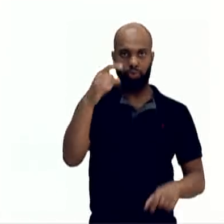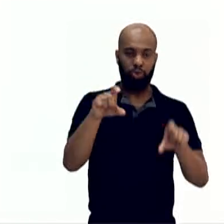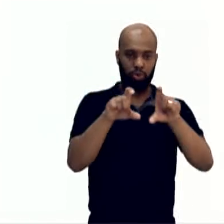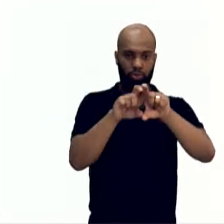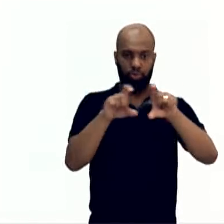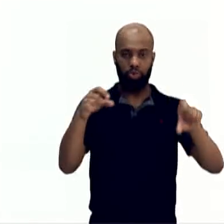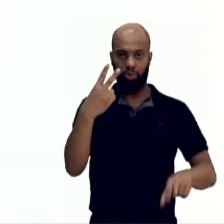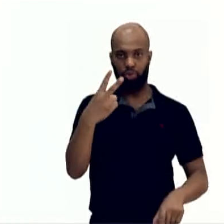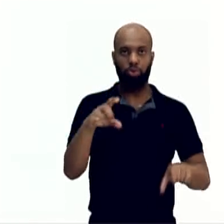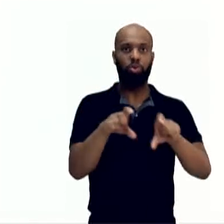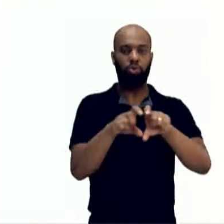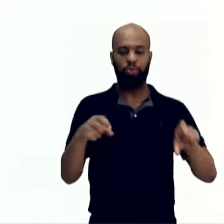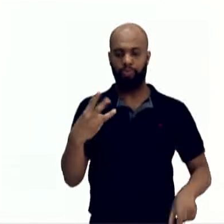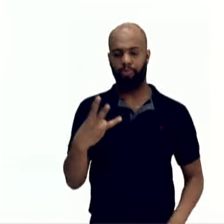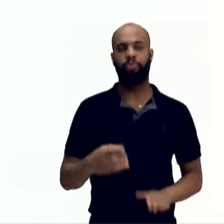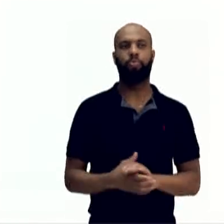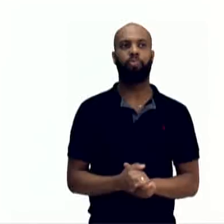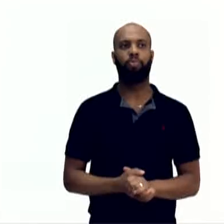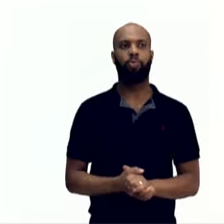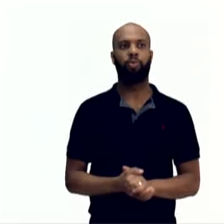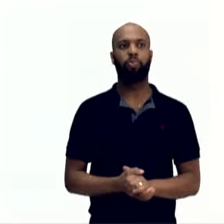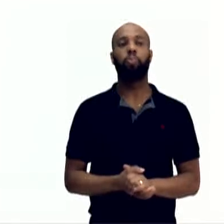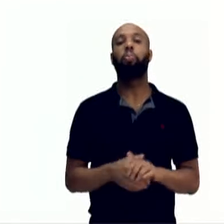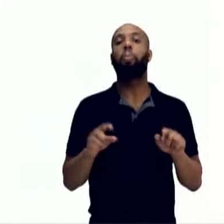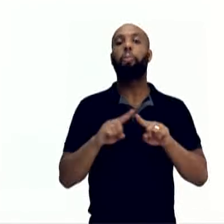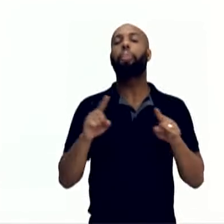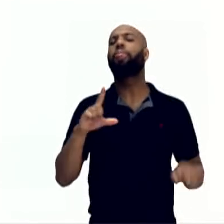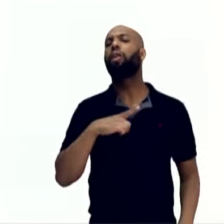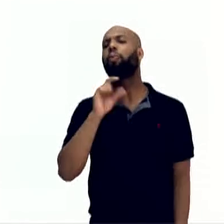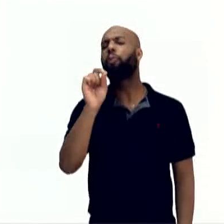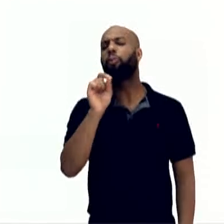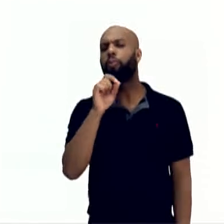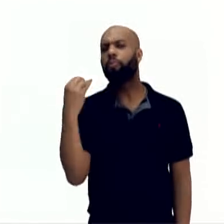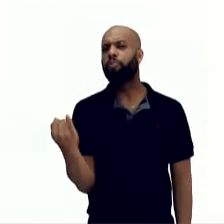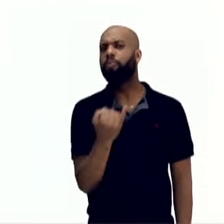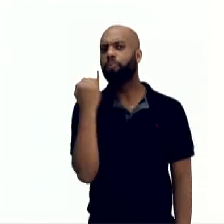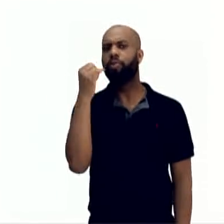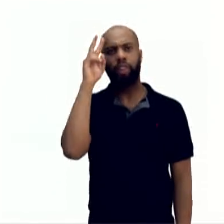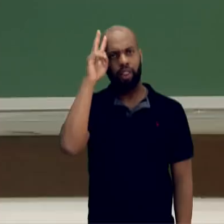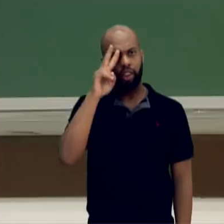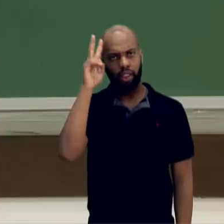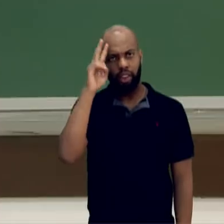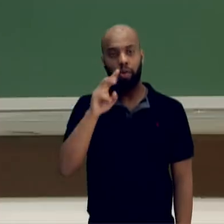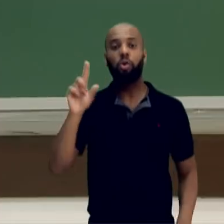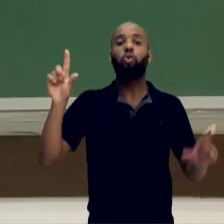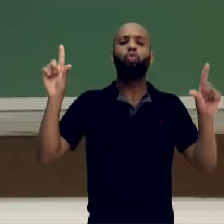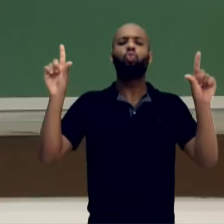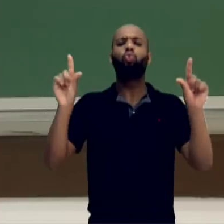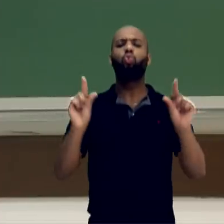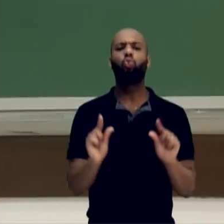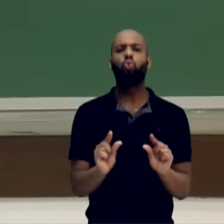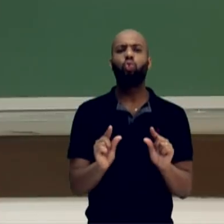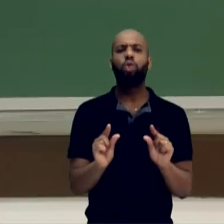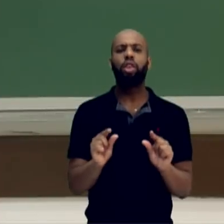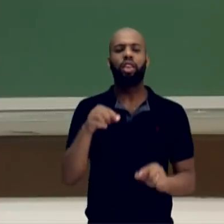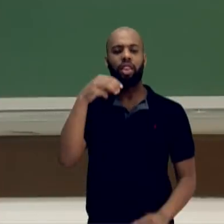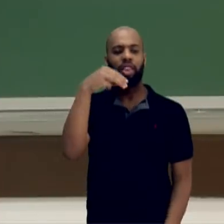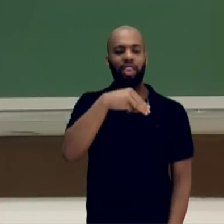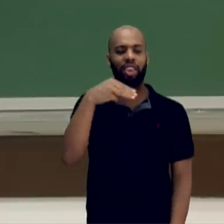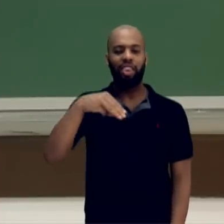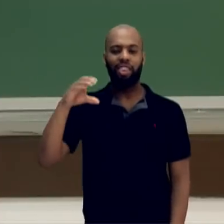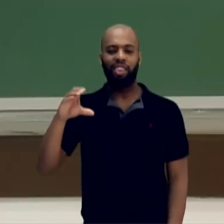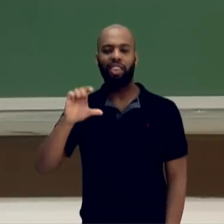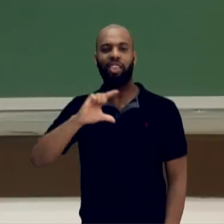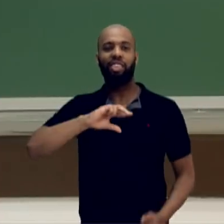no navio 2 e no navio 3. Só que tem um detalhe, lembra daquele menor do